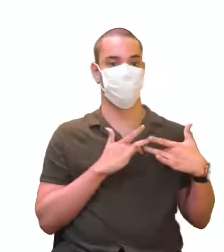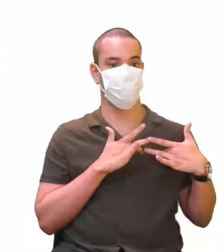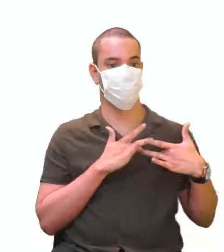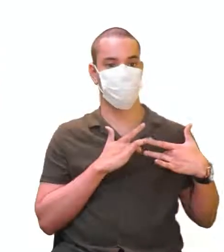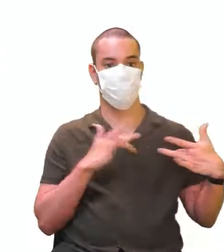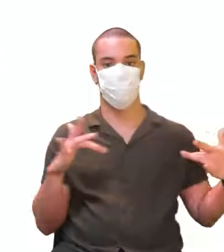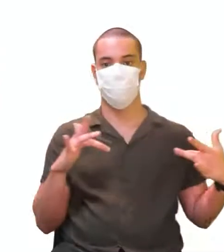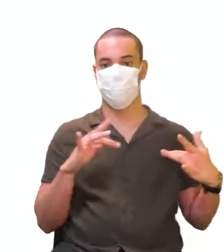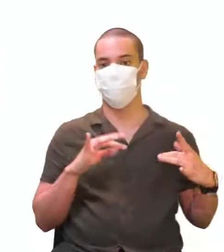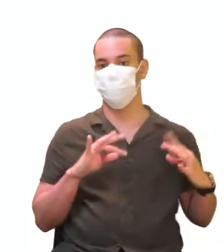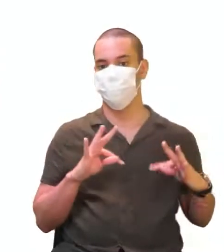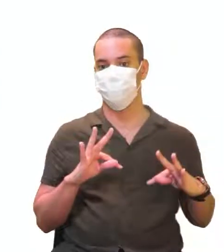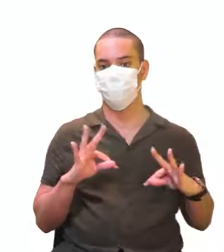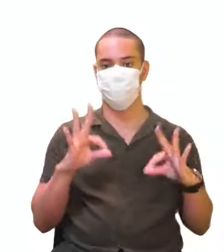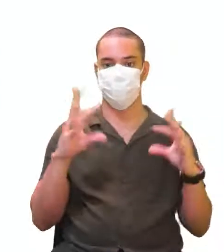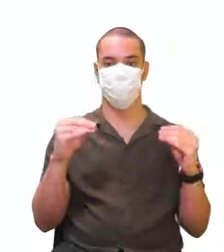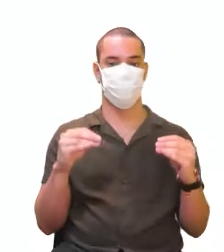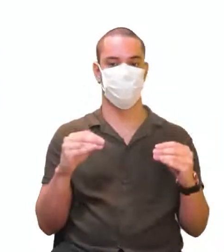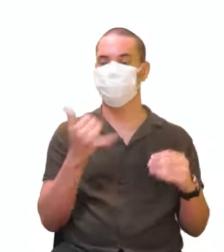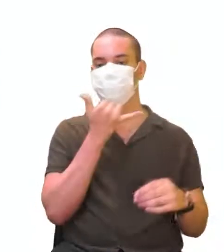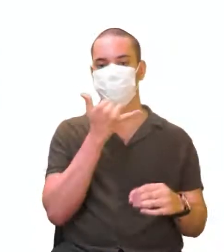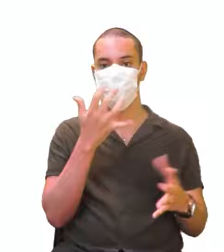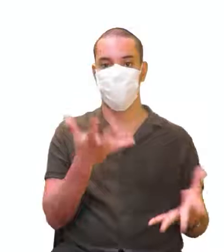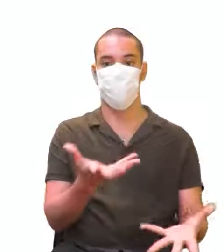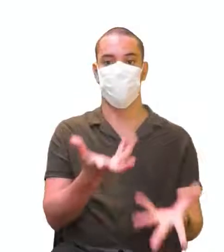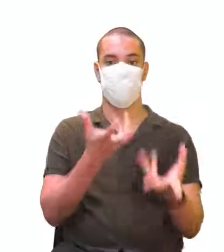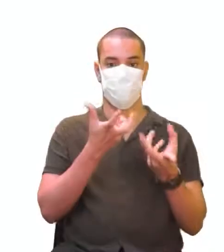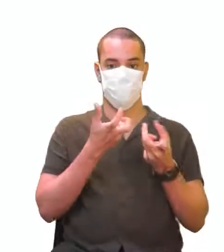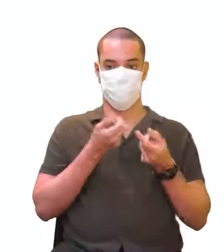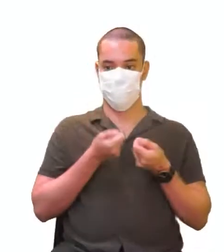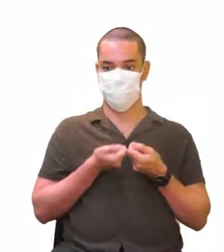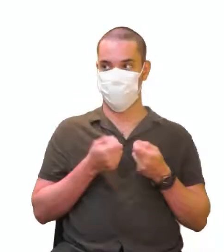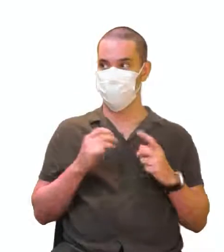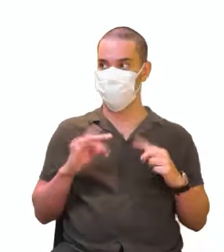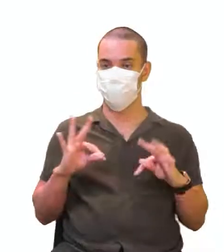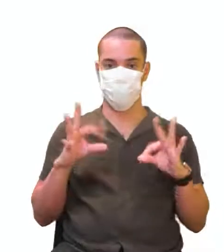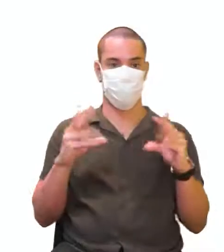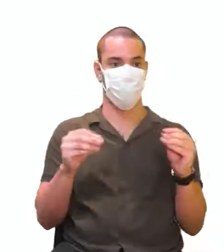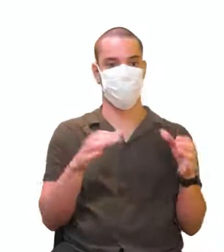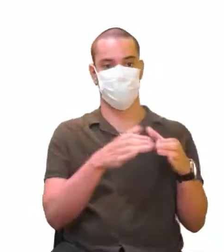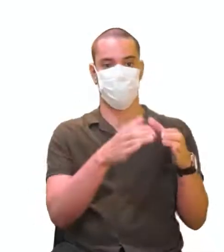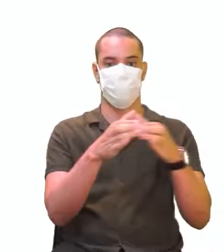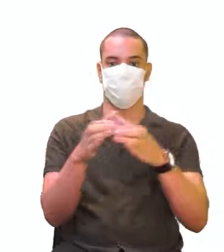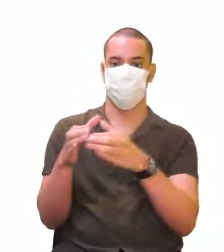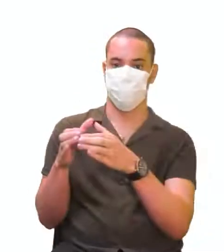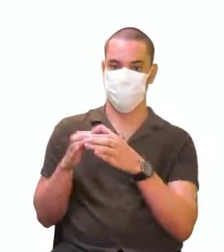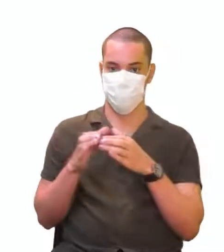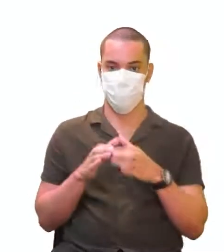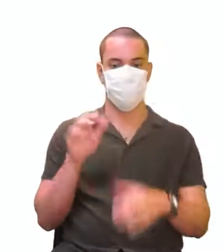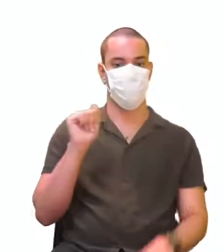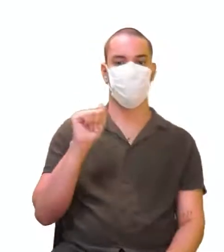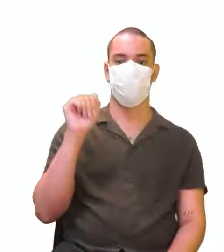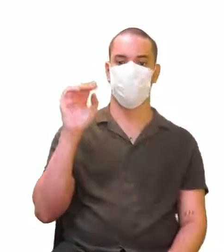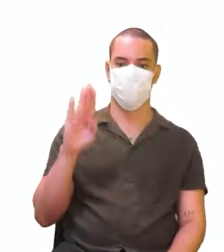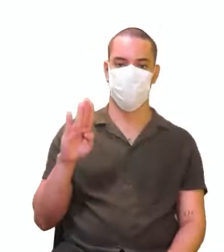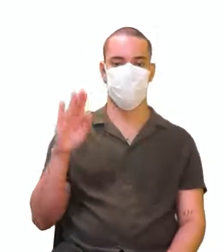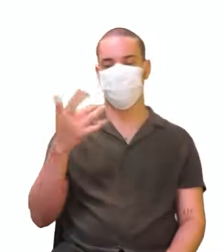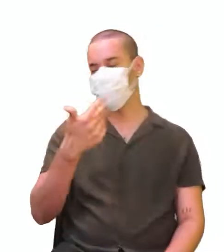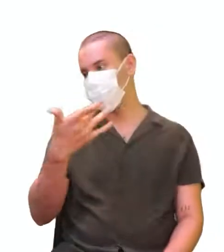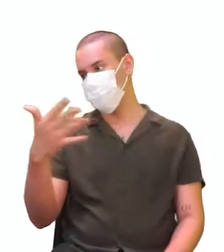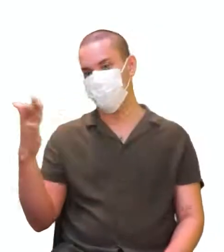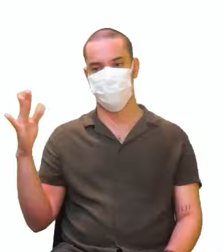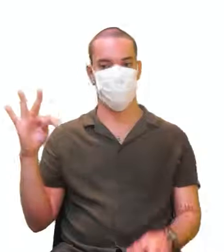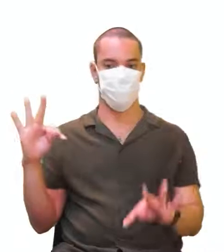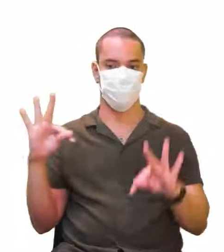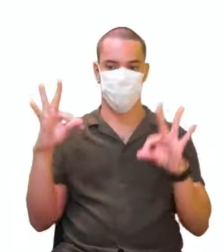pode doar para todos esses outros grupos, aliás, pode receber de todos esses outros grupos sanguíneos, tanto do A quanto do B, do AB,